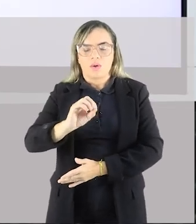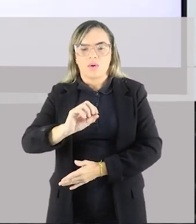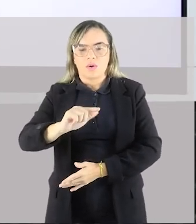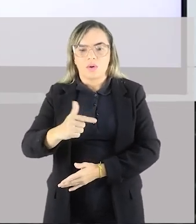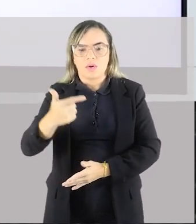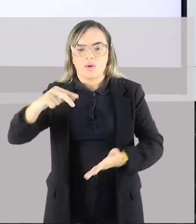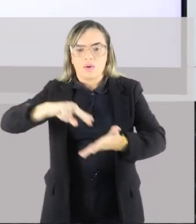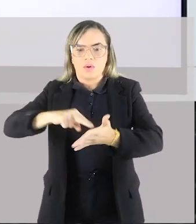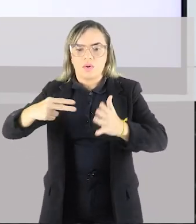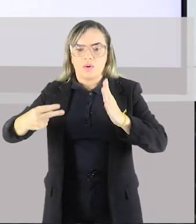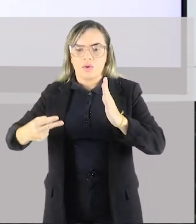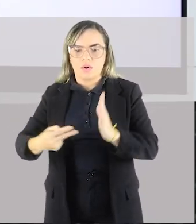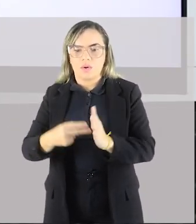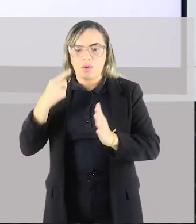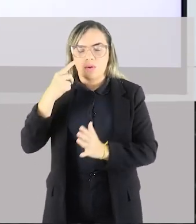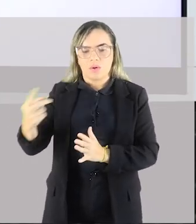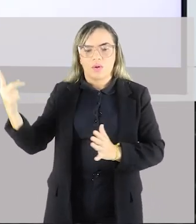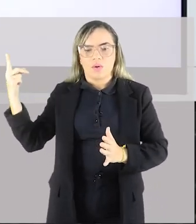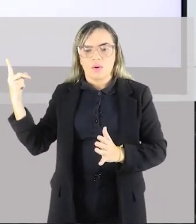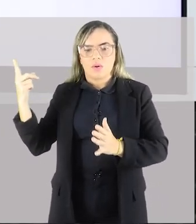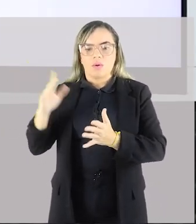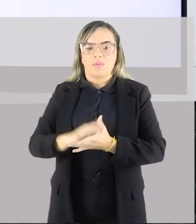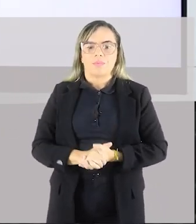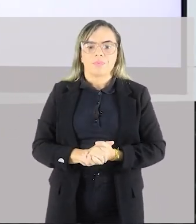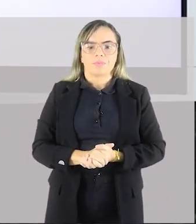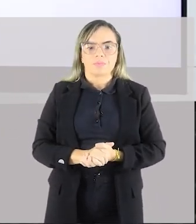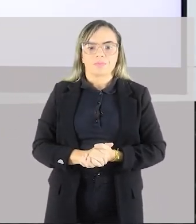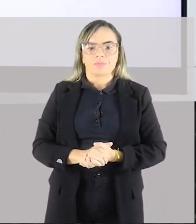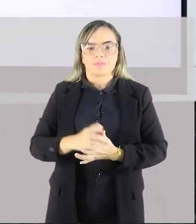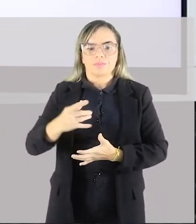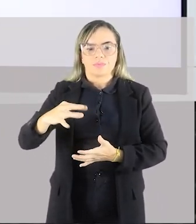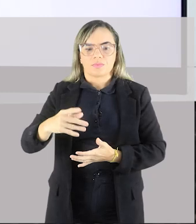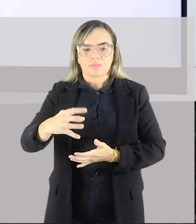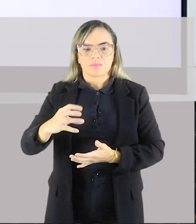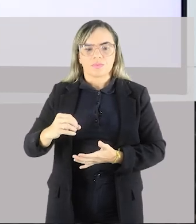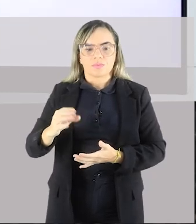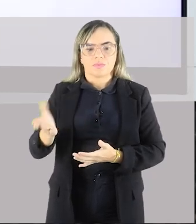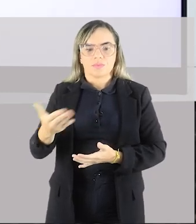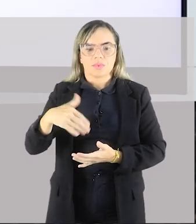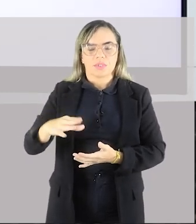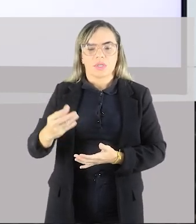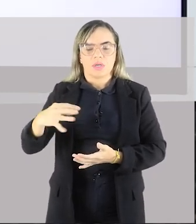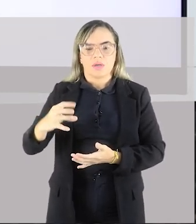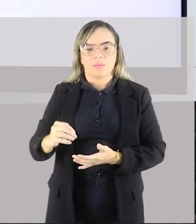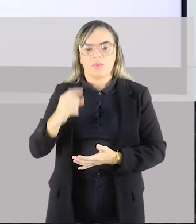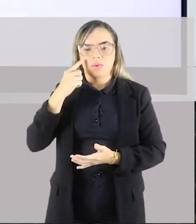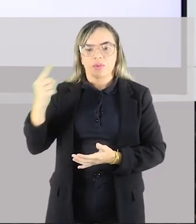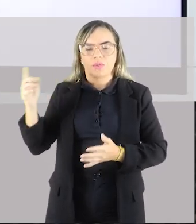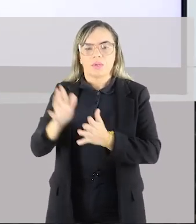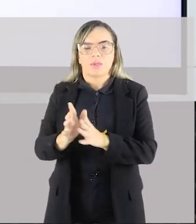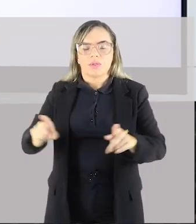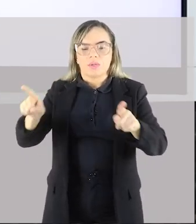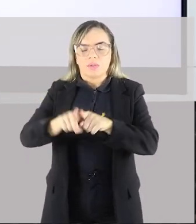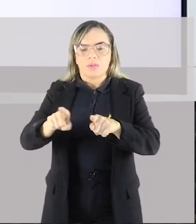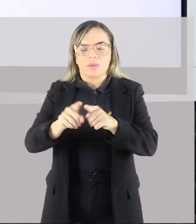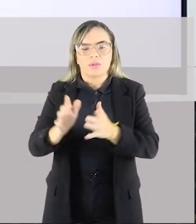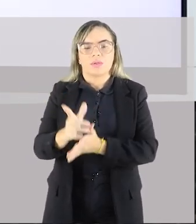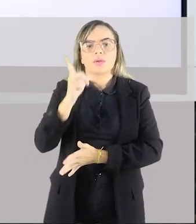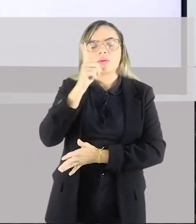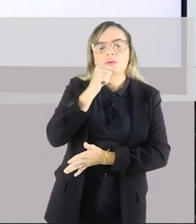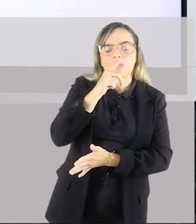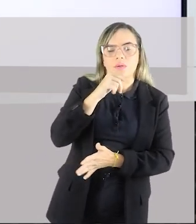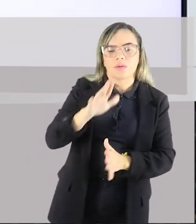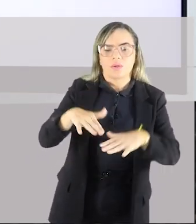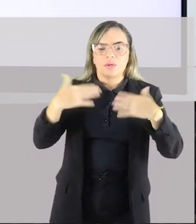que significa ali pra gente o dióxido de carbono, tá? E também a água, tá certo? A gente vai falar um